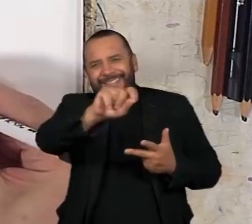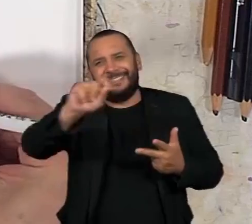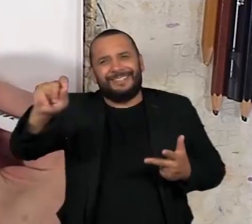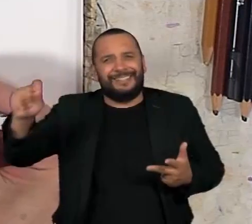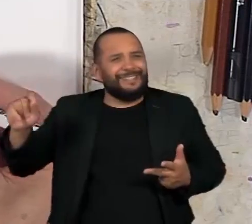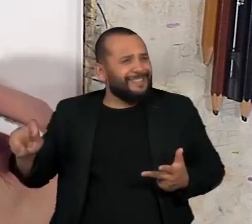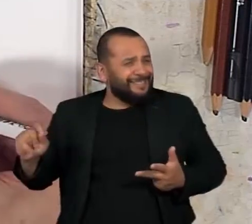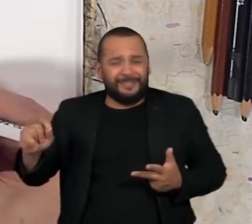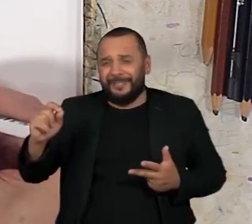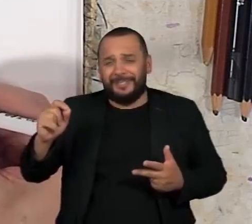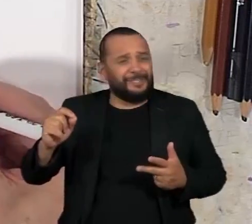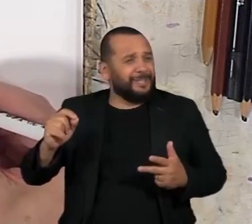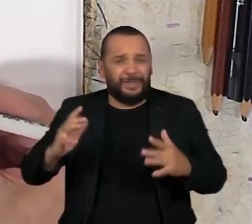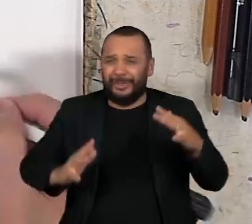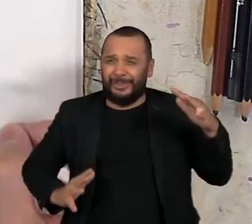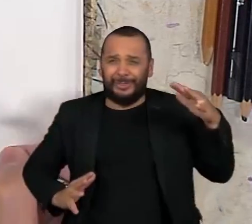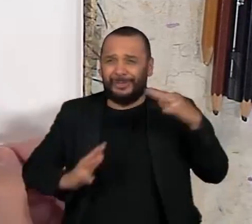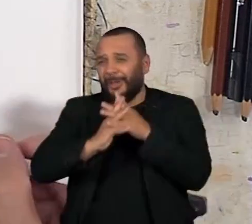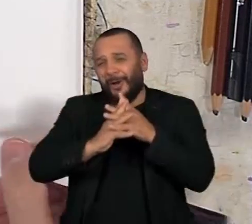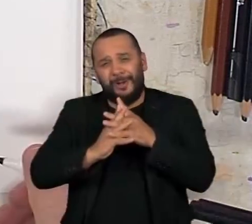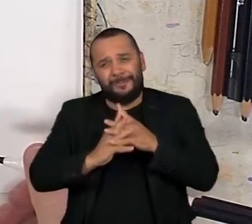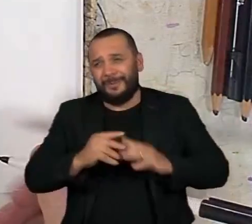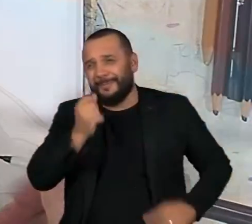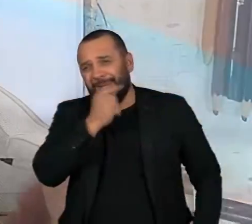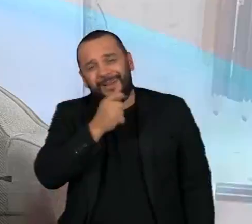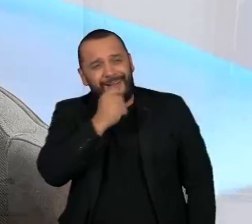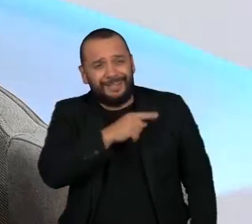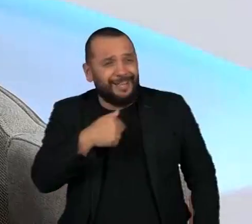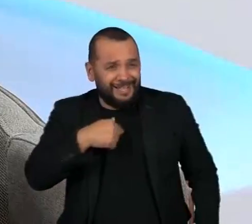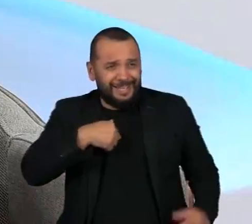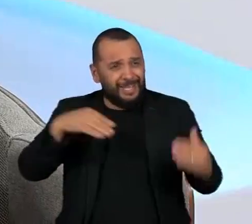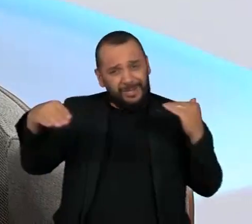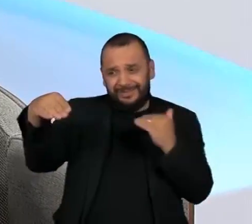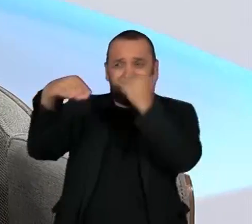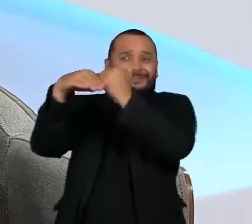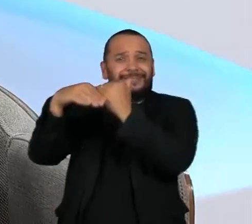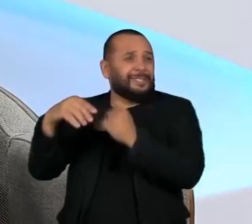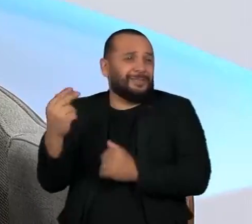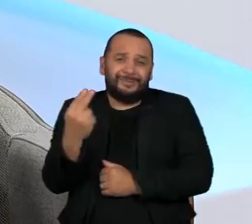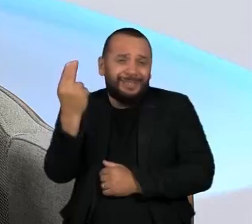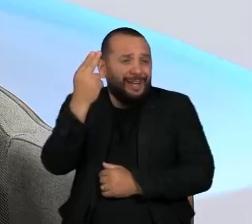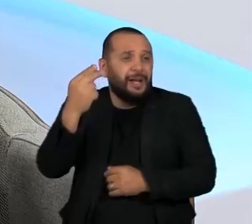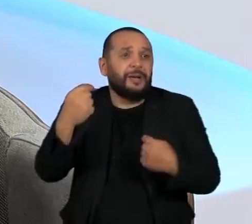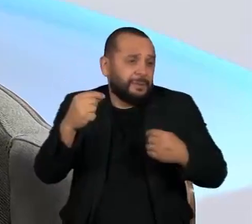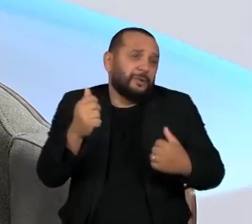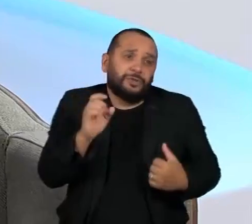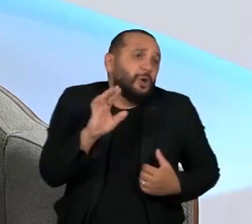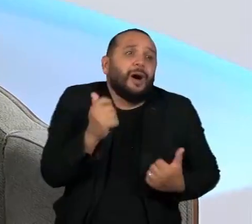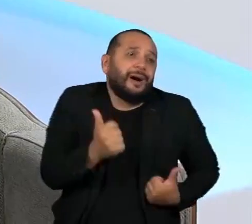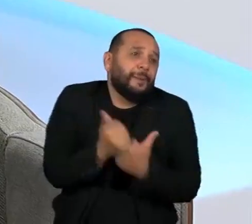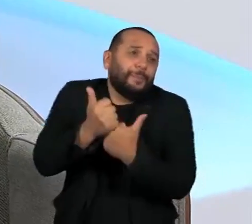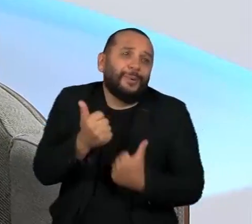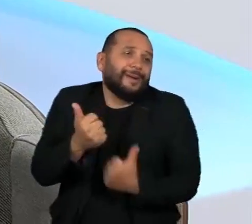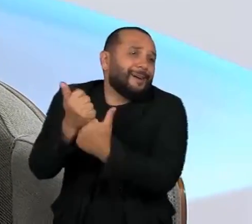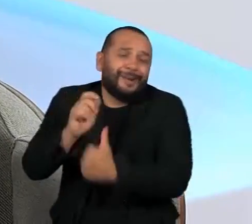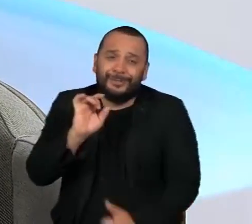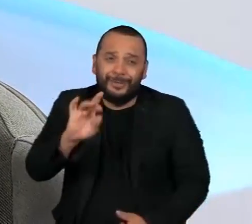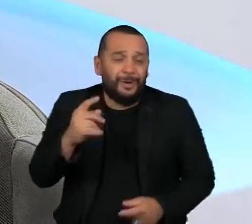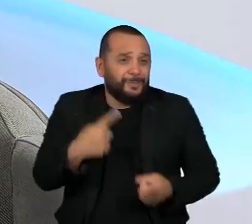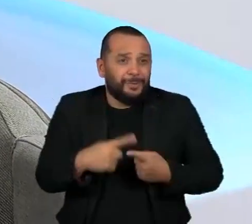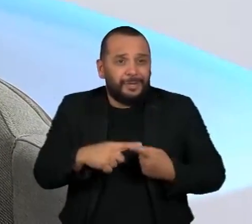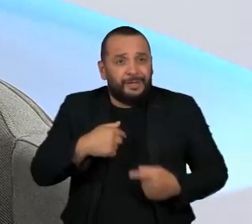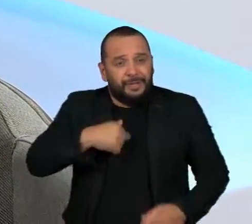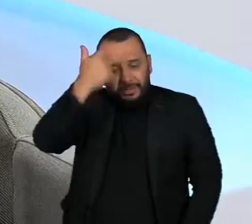não é do passado Pô eu tinha que estar no meu lugar porque eu não sou ator